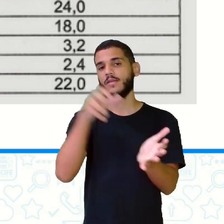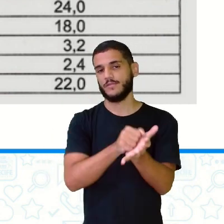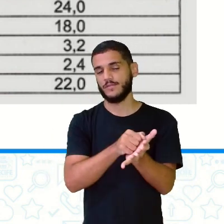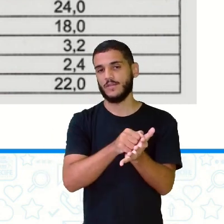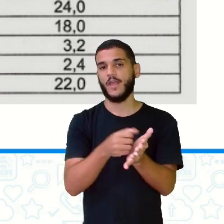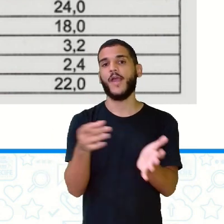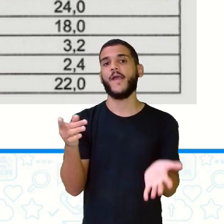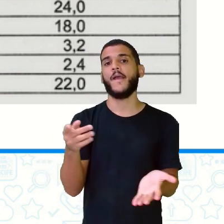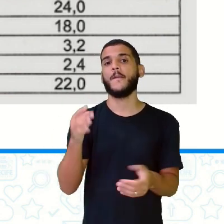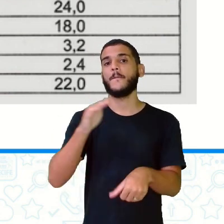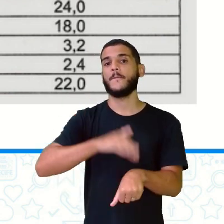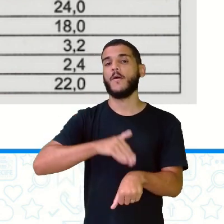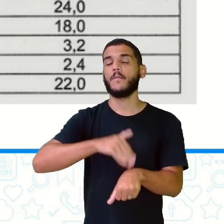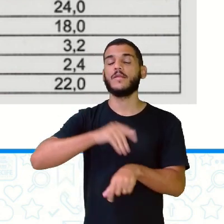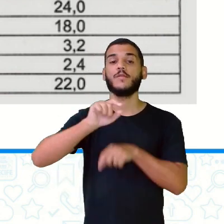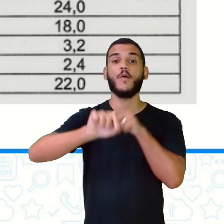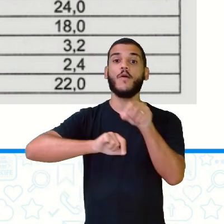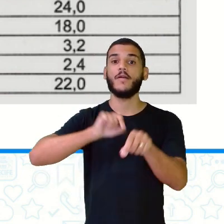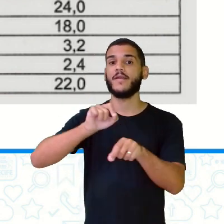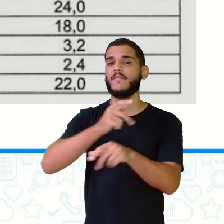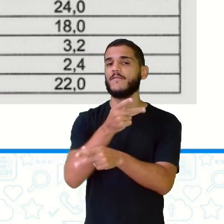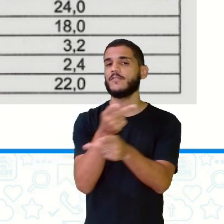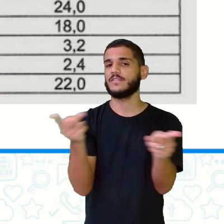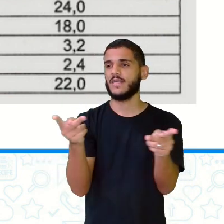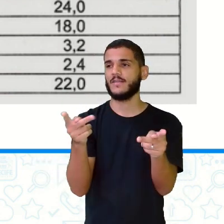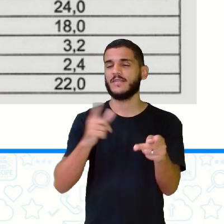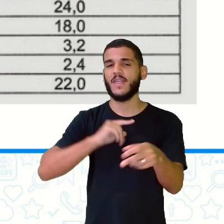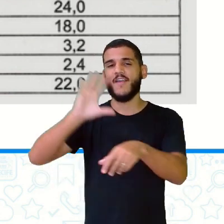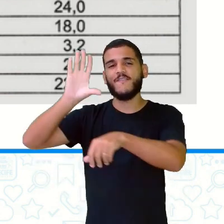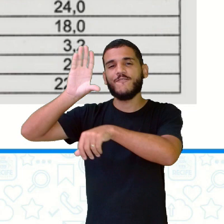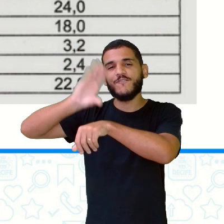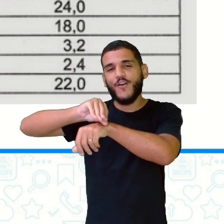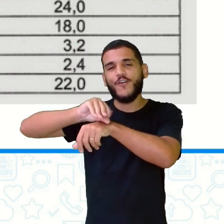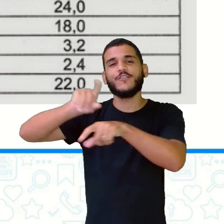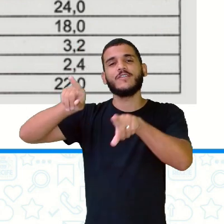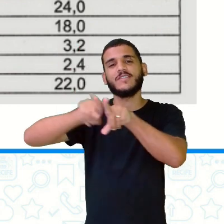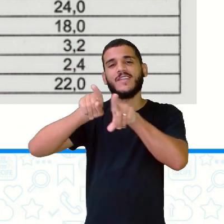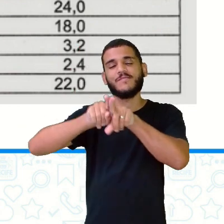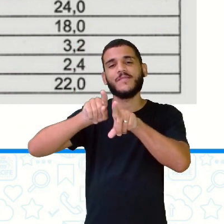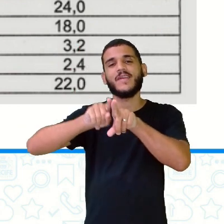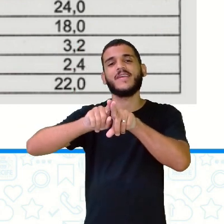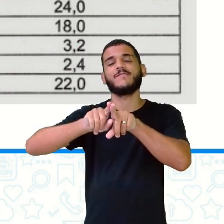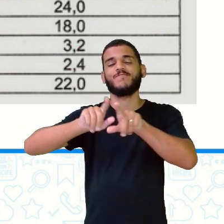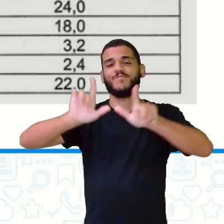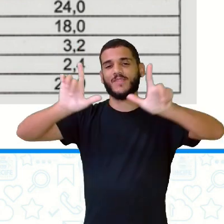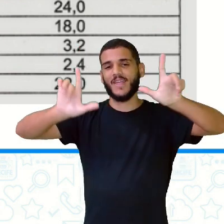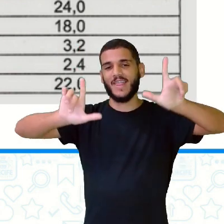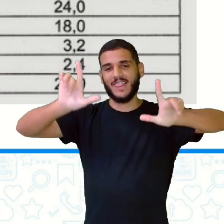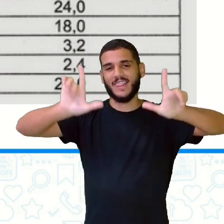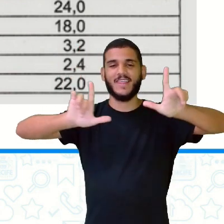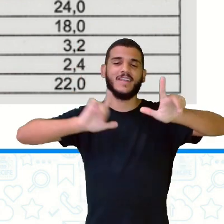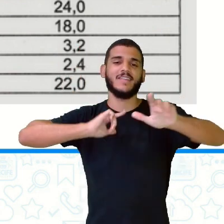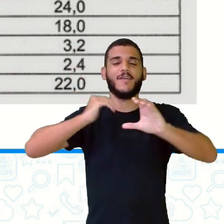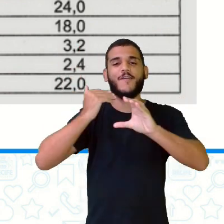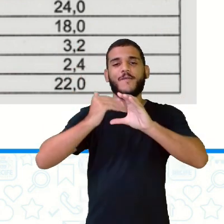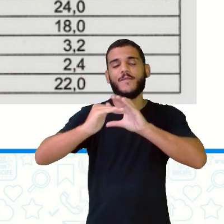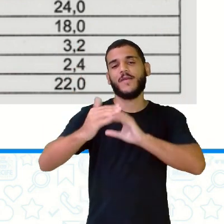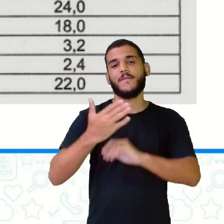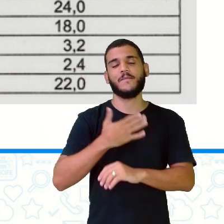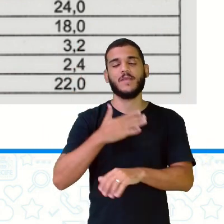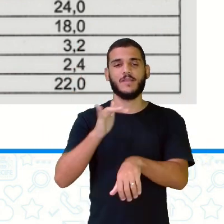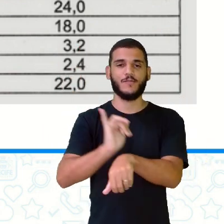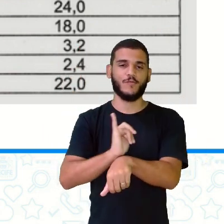o momento, hein? É a hora de você tirar a foto, fazer o print da tela e enviar para mim